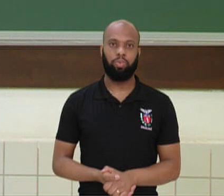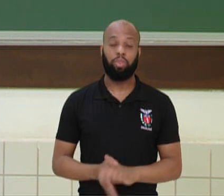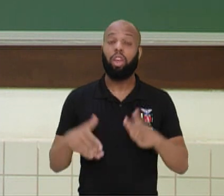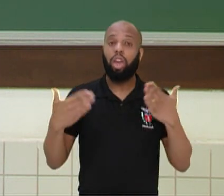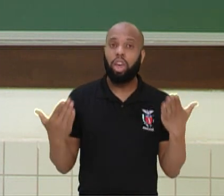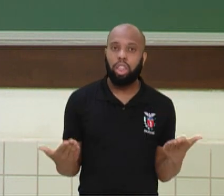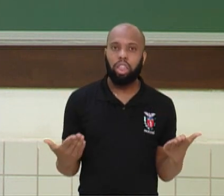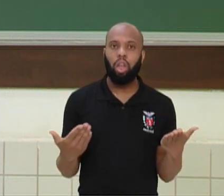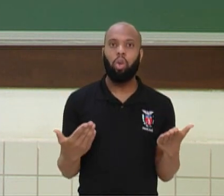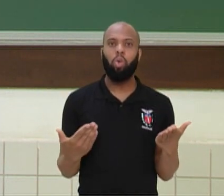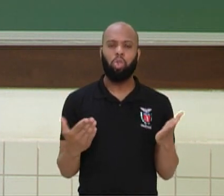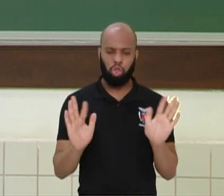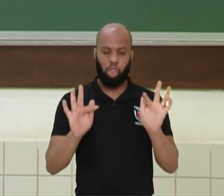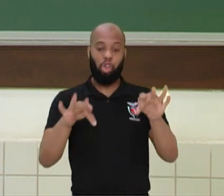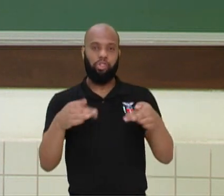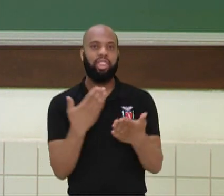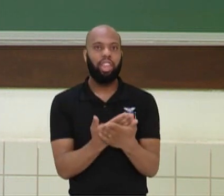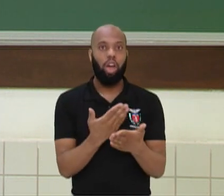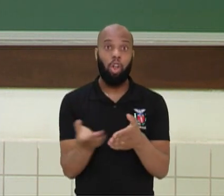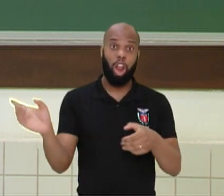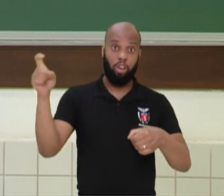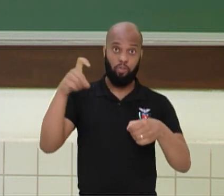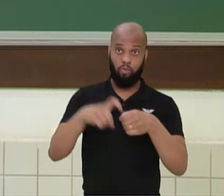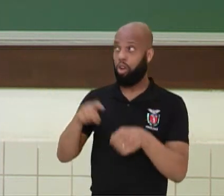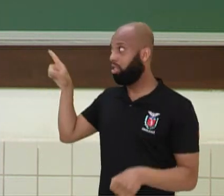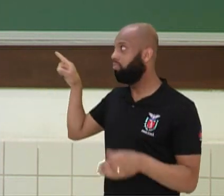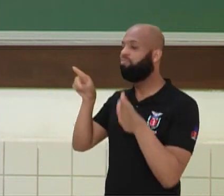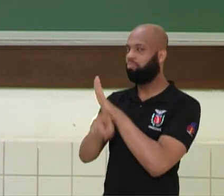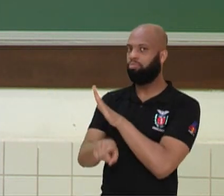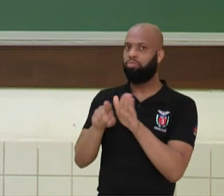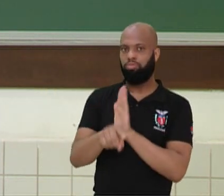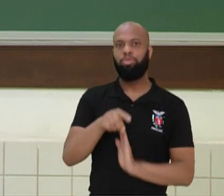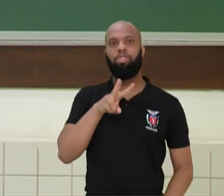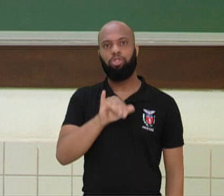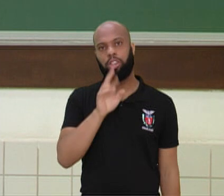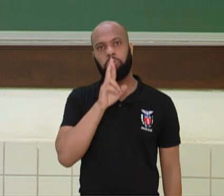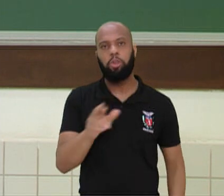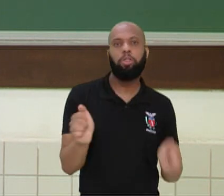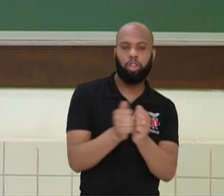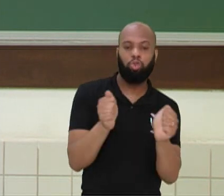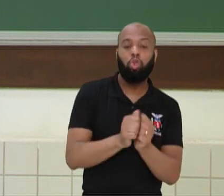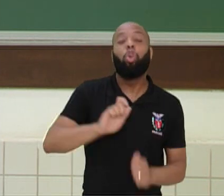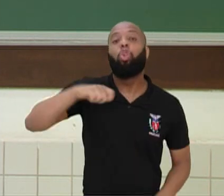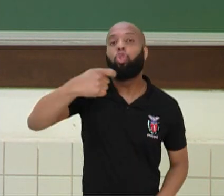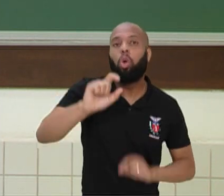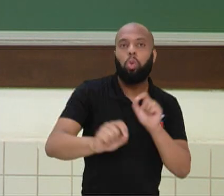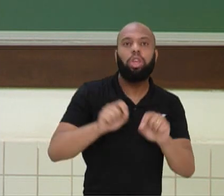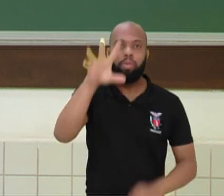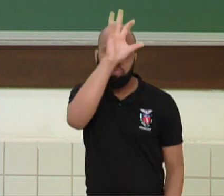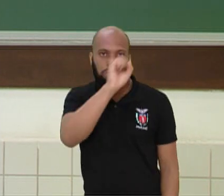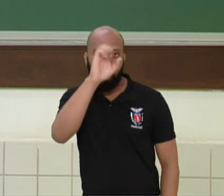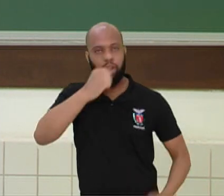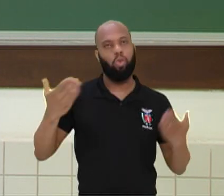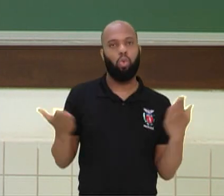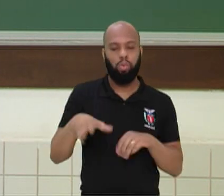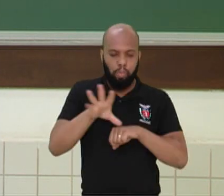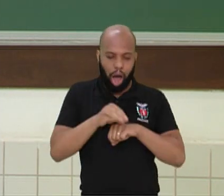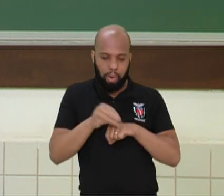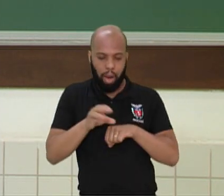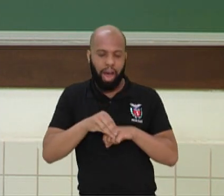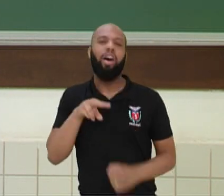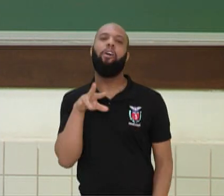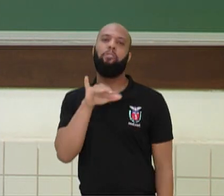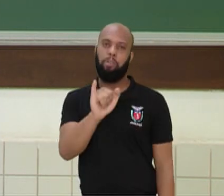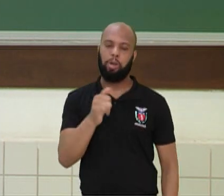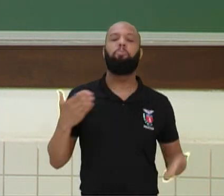Então, no final da aula, nós retomaremos essa questão e responderemos ela a partir dos conhecimentos que vão ser ditos e